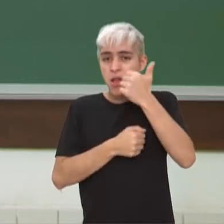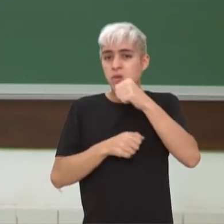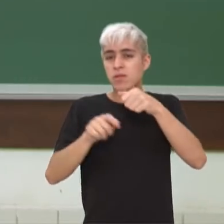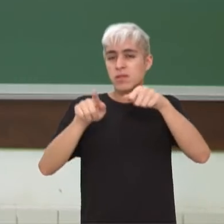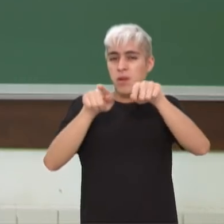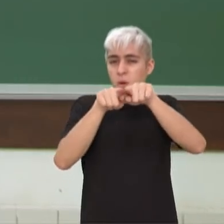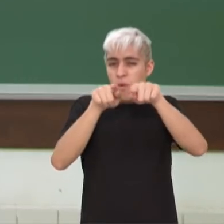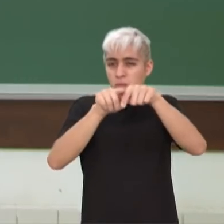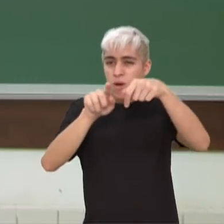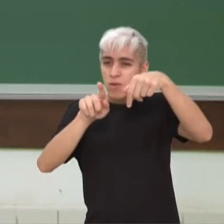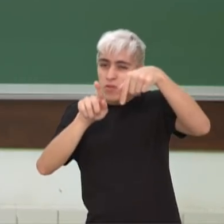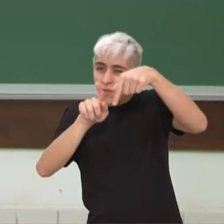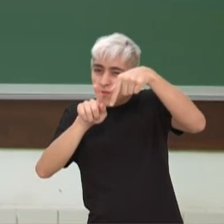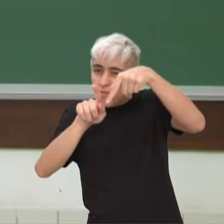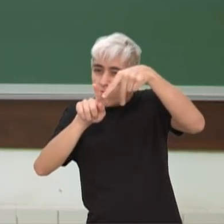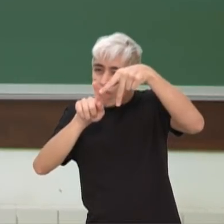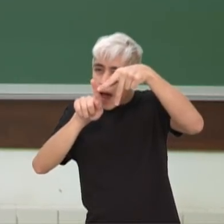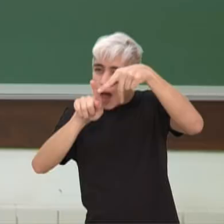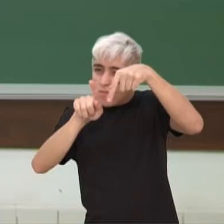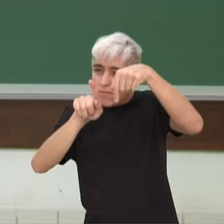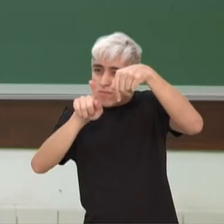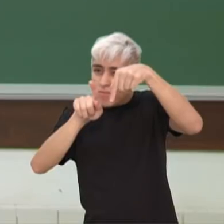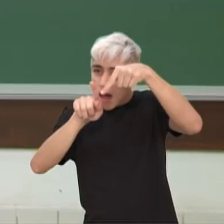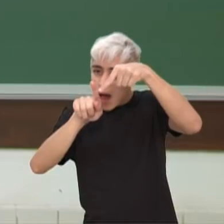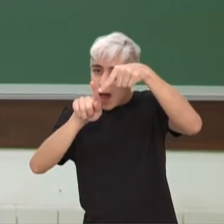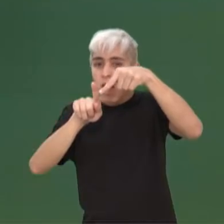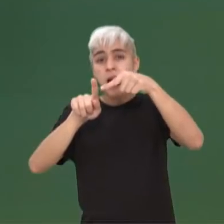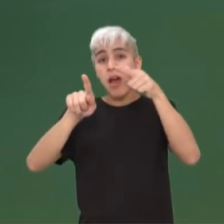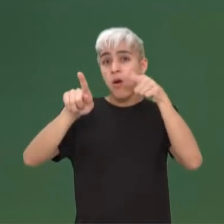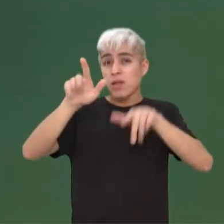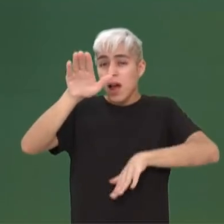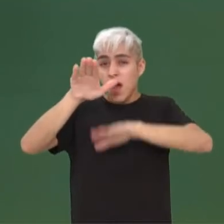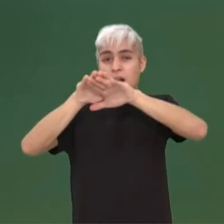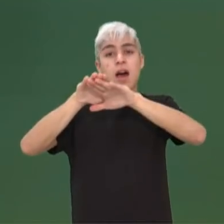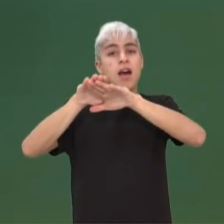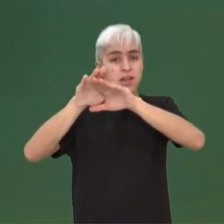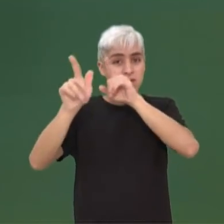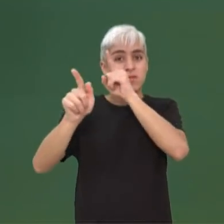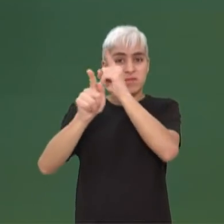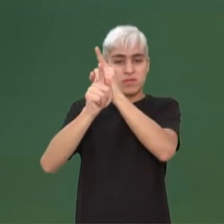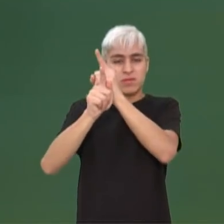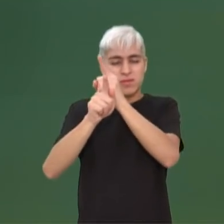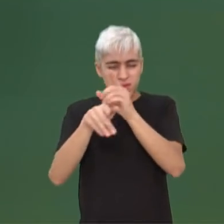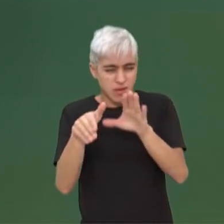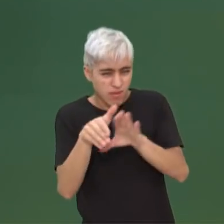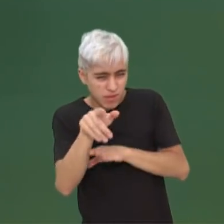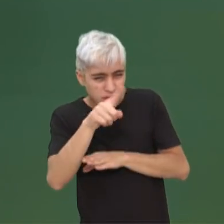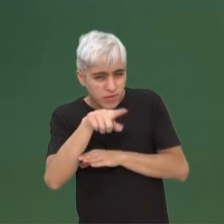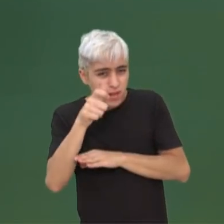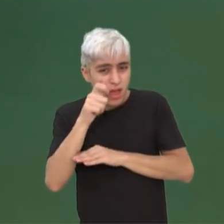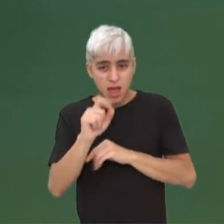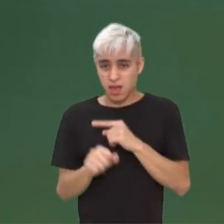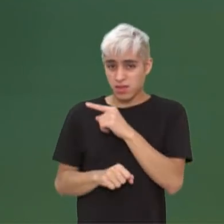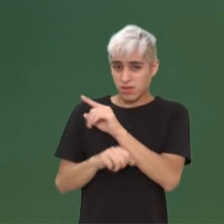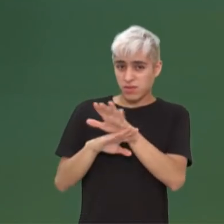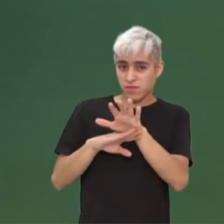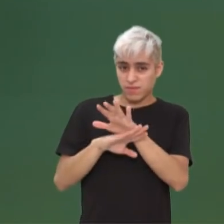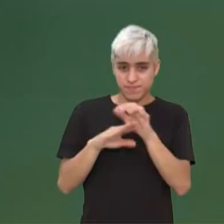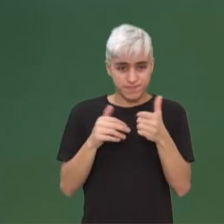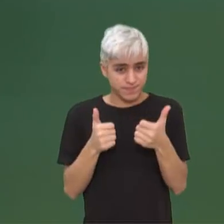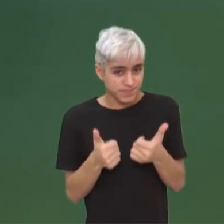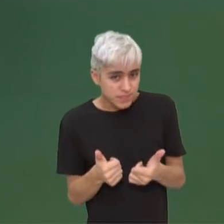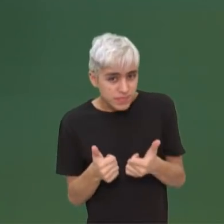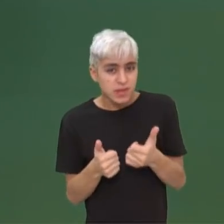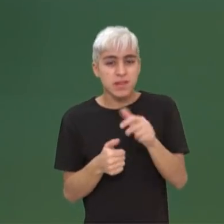vai obtendo êxito ali em atingir os seus objetivos. É um filme bem legal, eu recomendo para você aí de casa, caso não tenha assistido. Assista